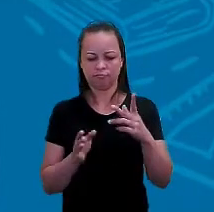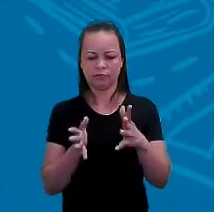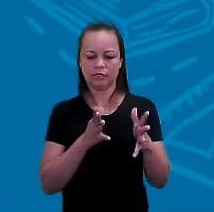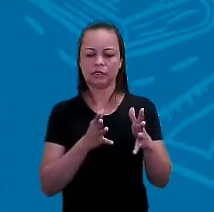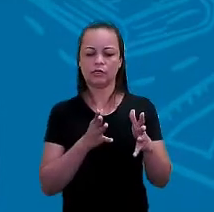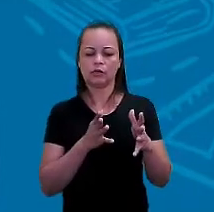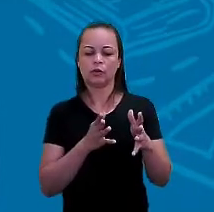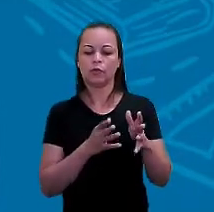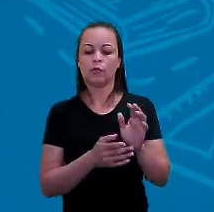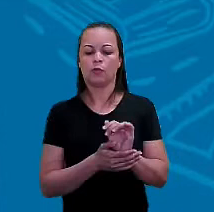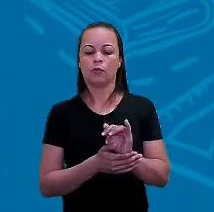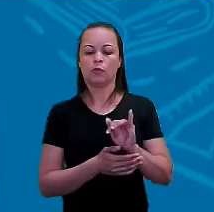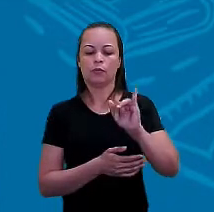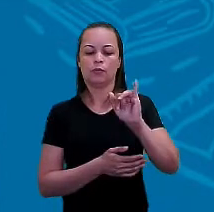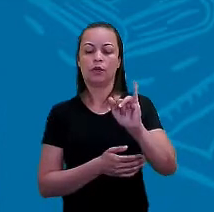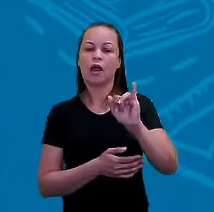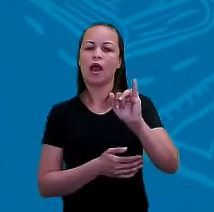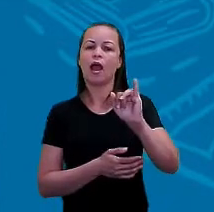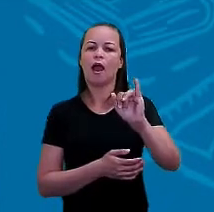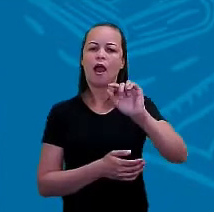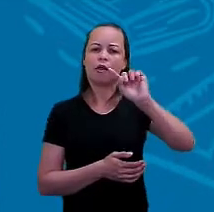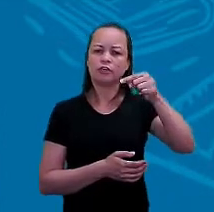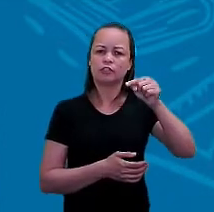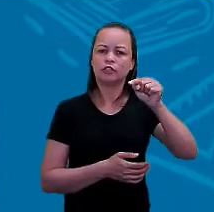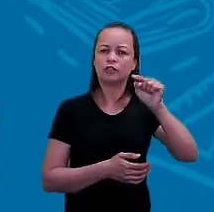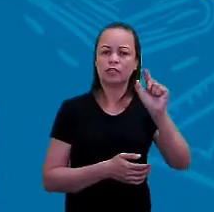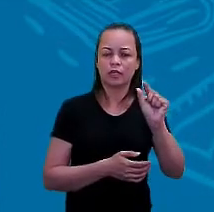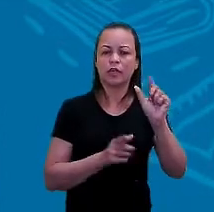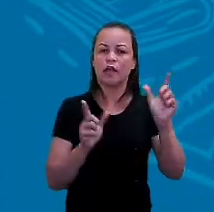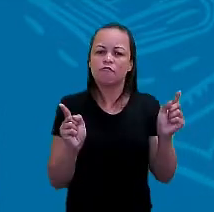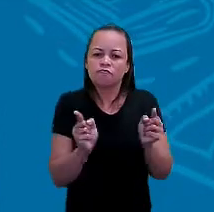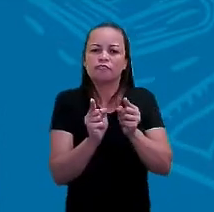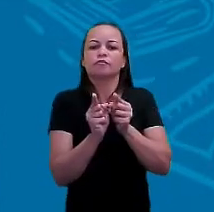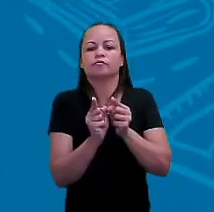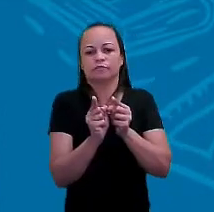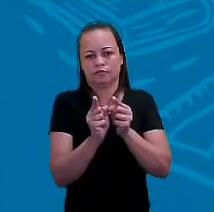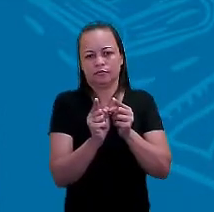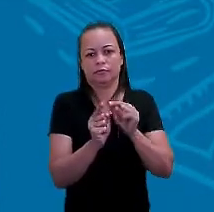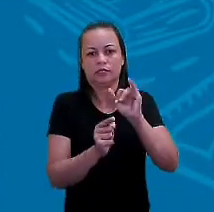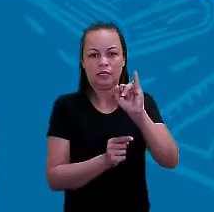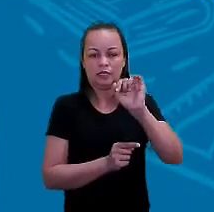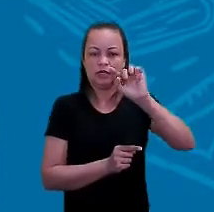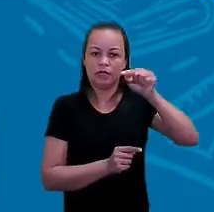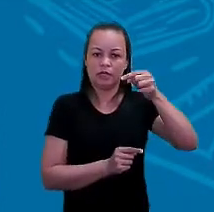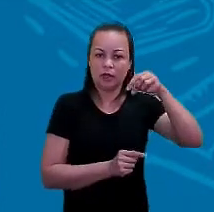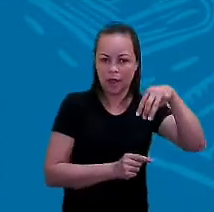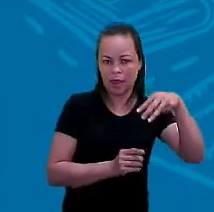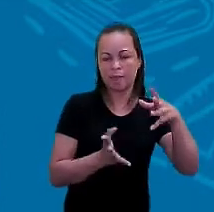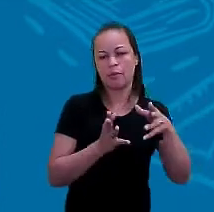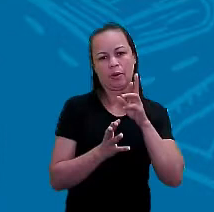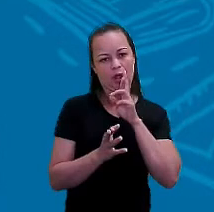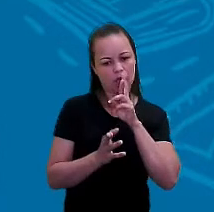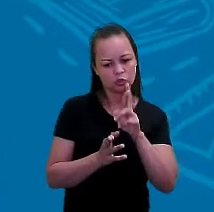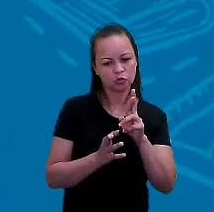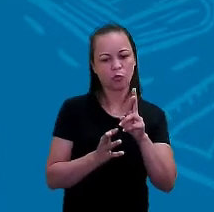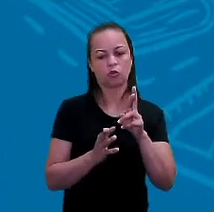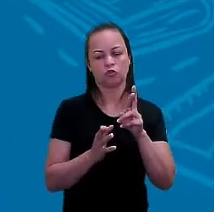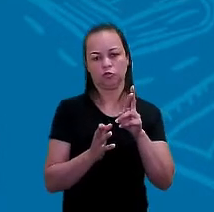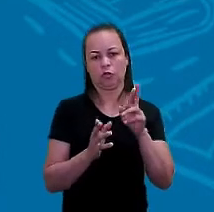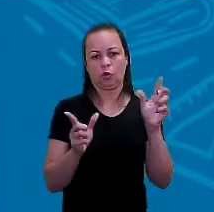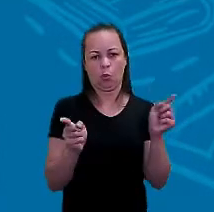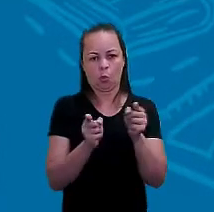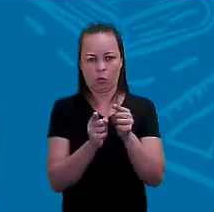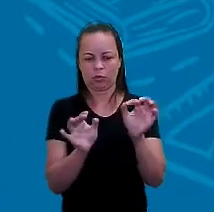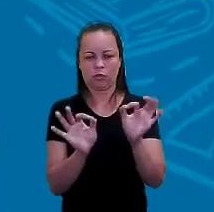o yes, eu tenho I am, forma abreviada. E não se usa forma abreviada para respostas curtas.